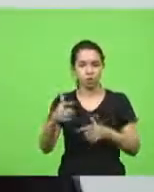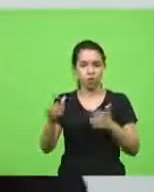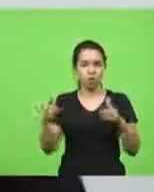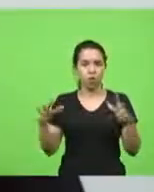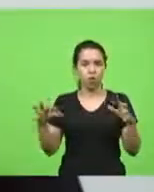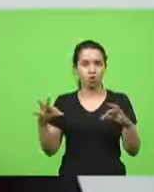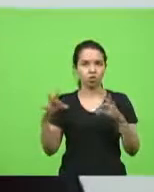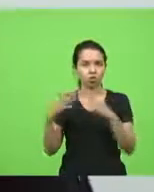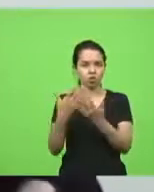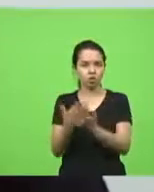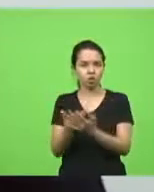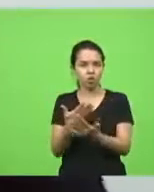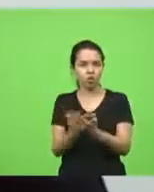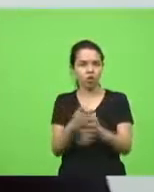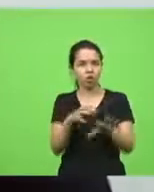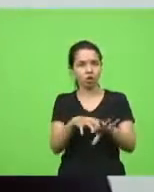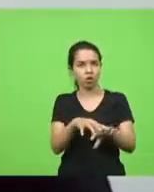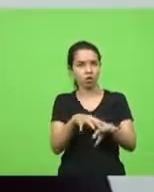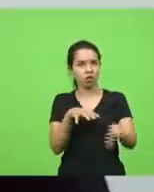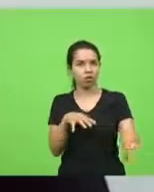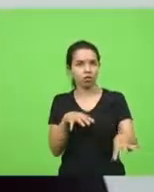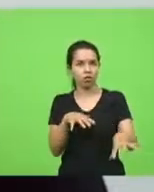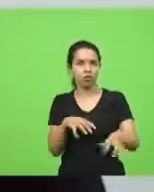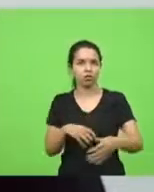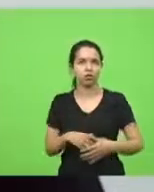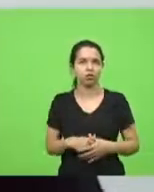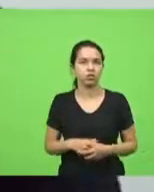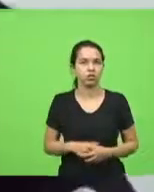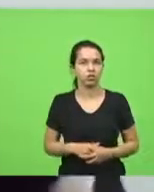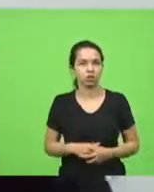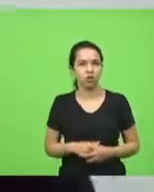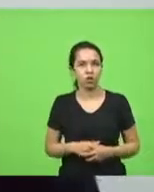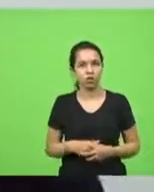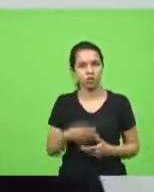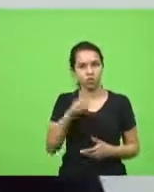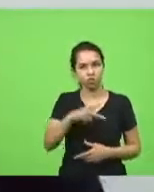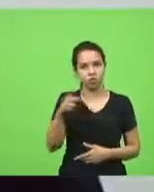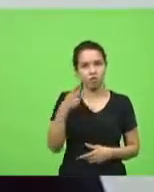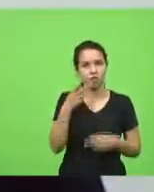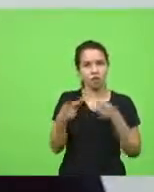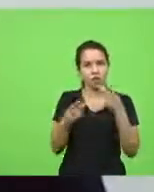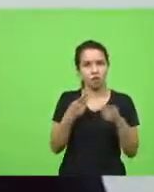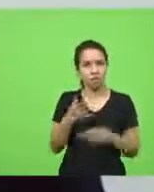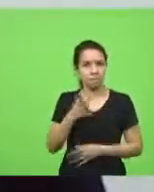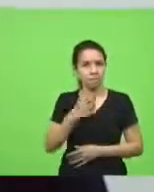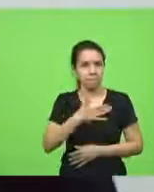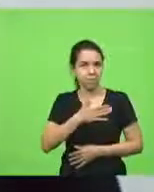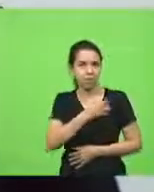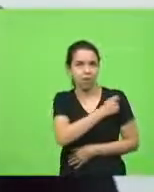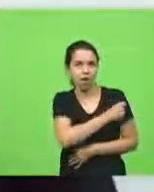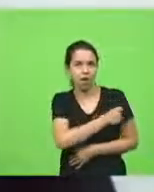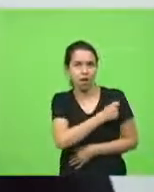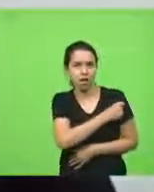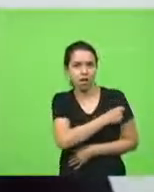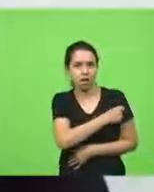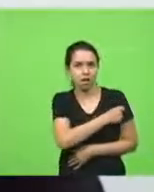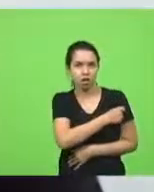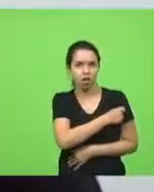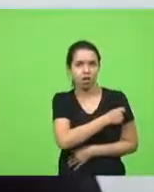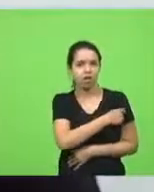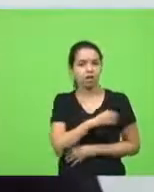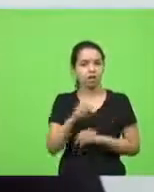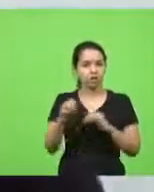com ensino remoto? Aí o relato que eu recebi dos professores: os meus alunos estão sendo